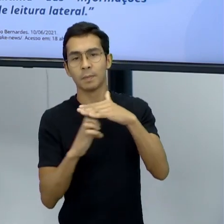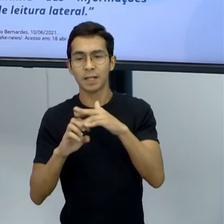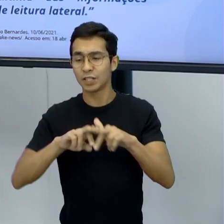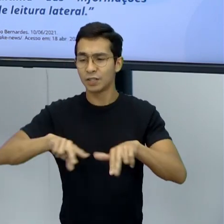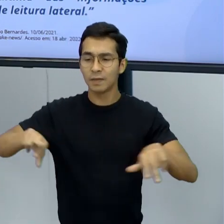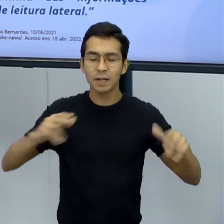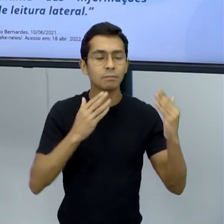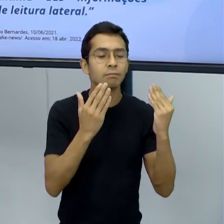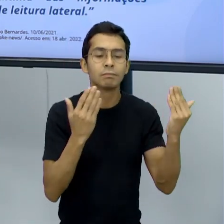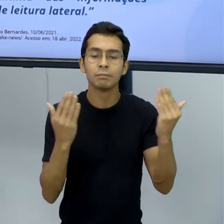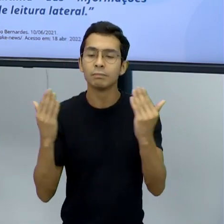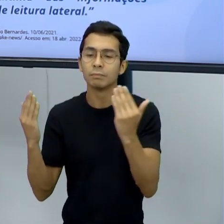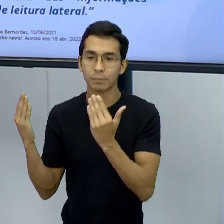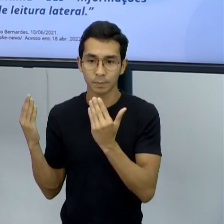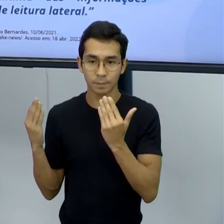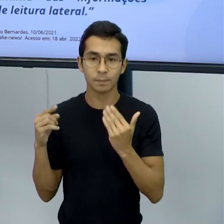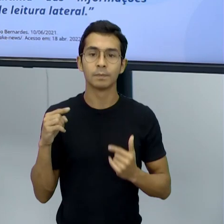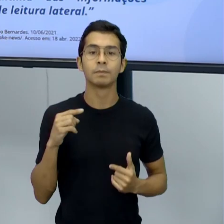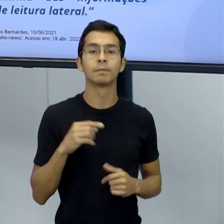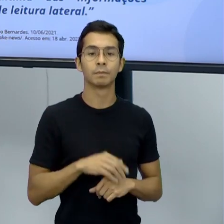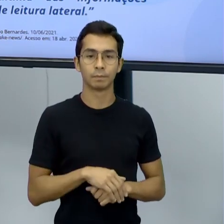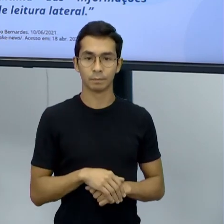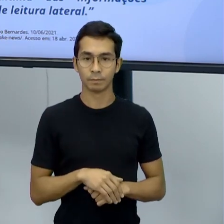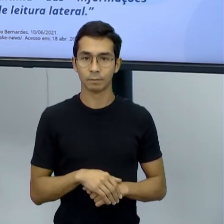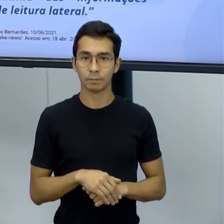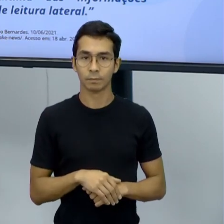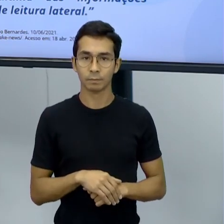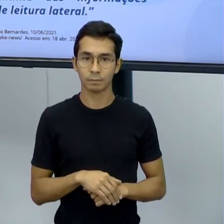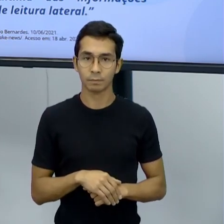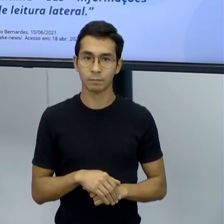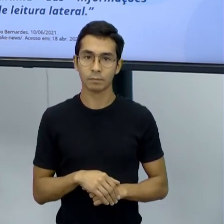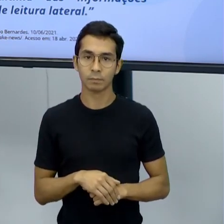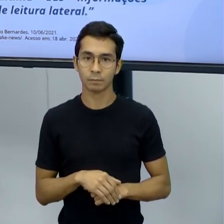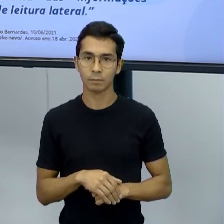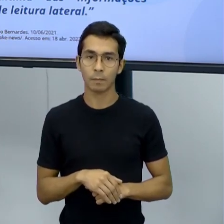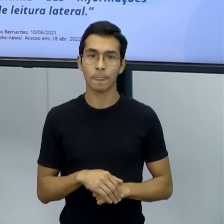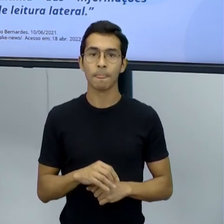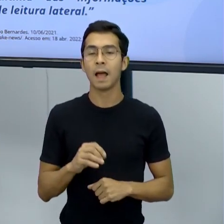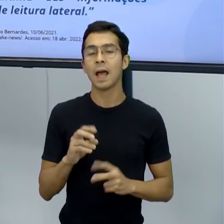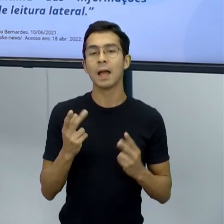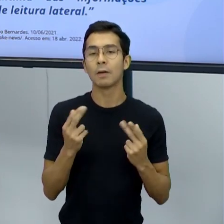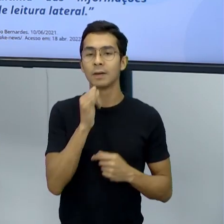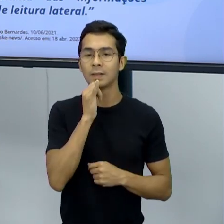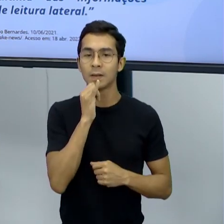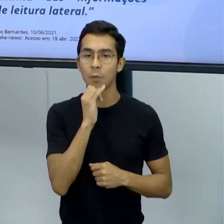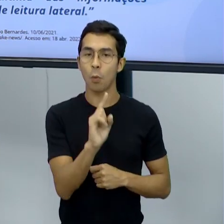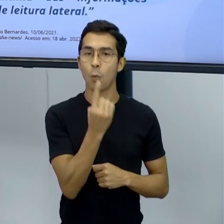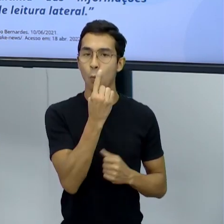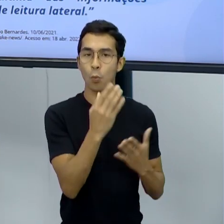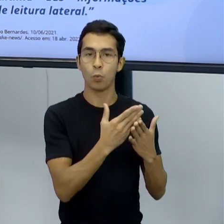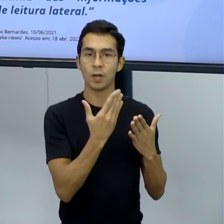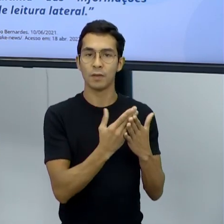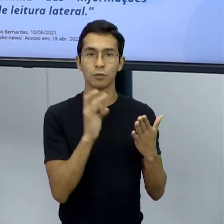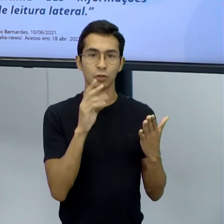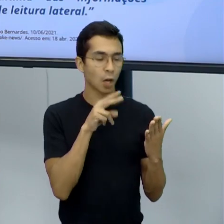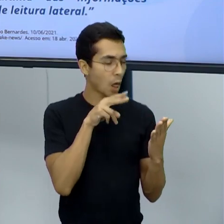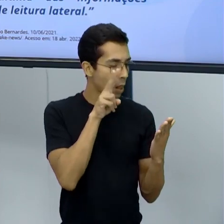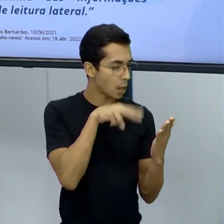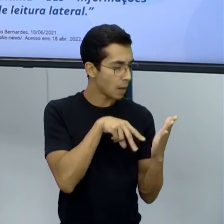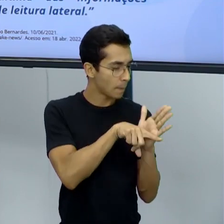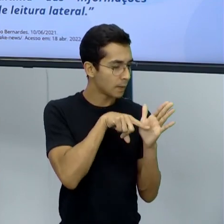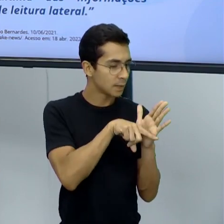Ou seja, você vai pela lateralidade. É o mesmo que você não pesquisar num único livro. Às vezes não.